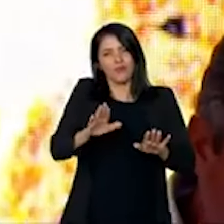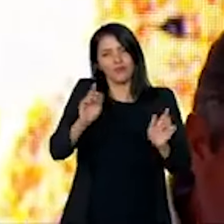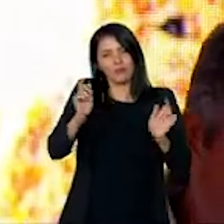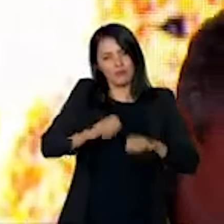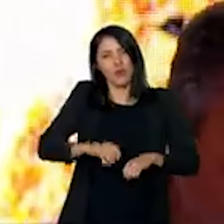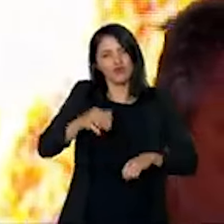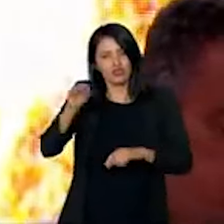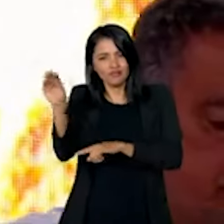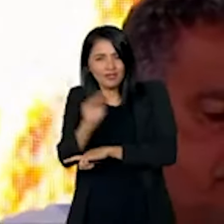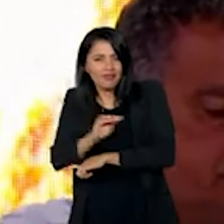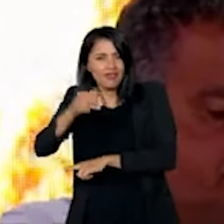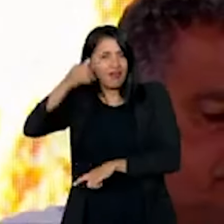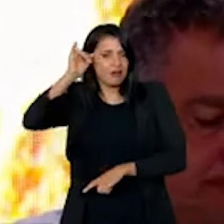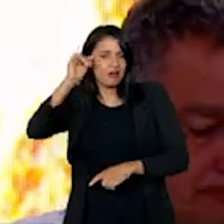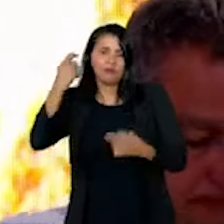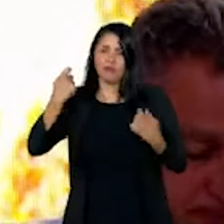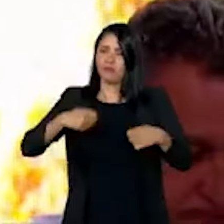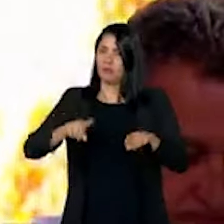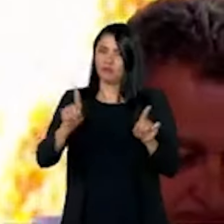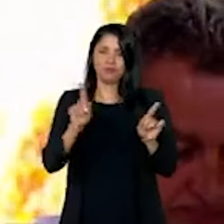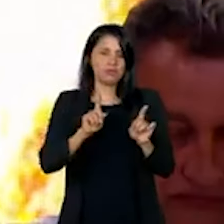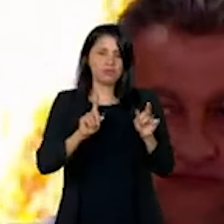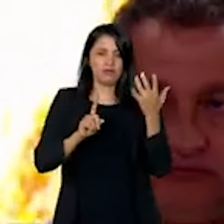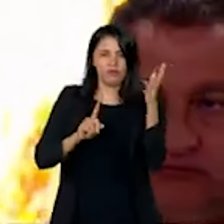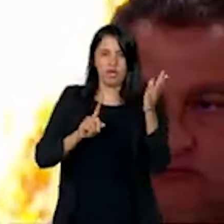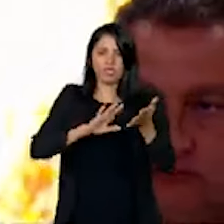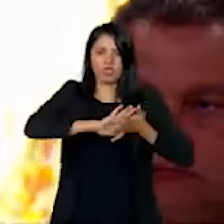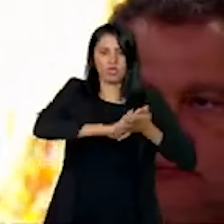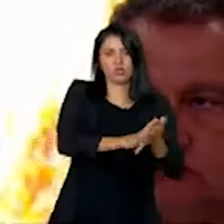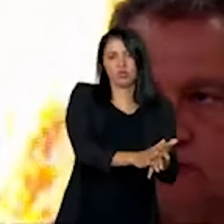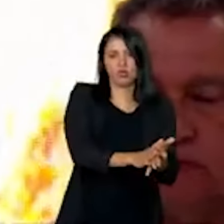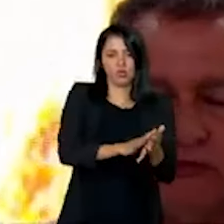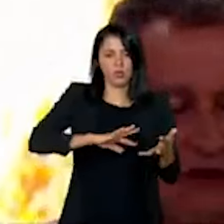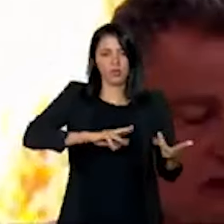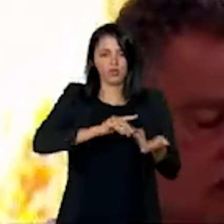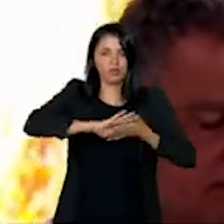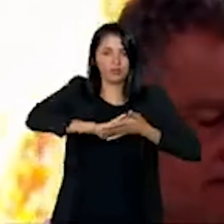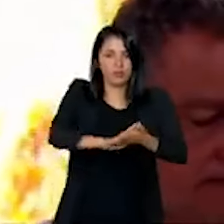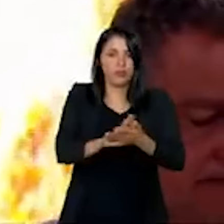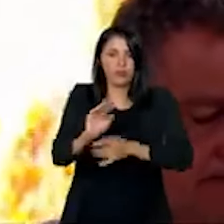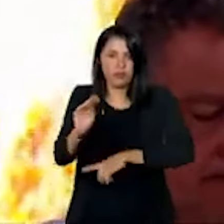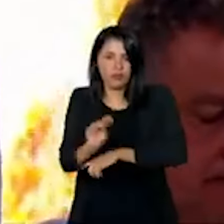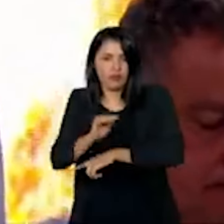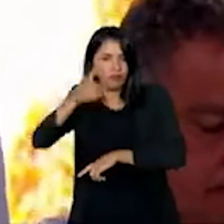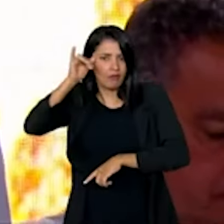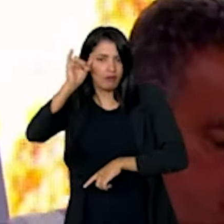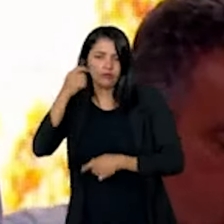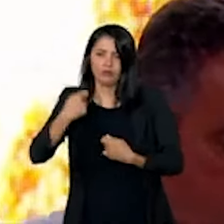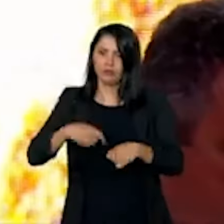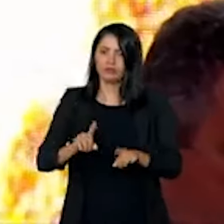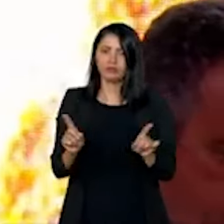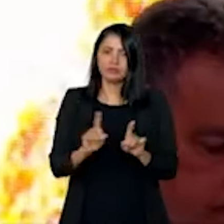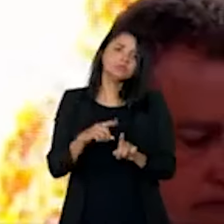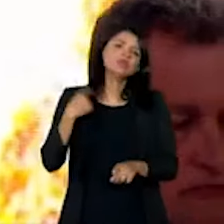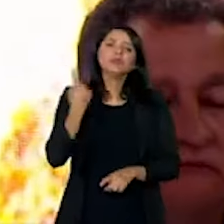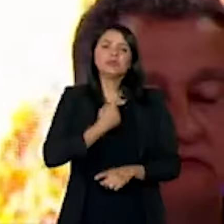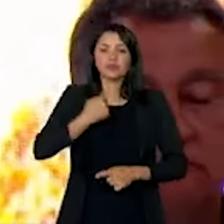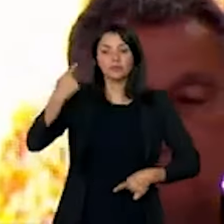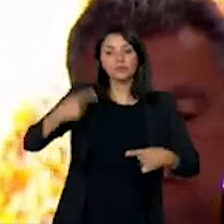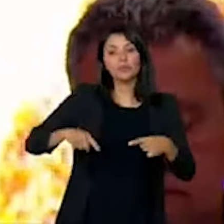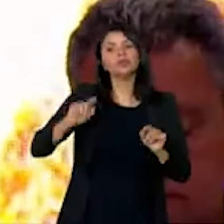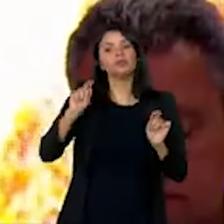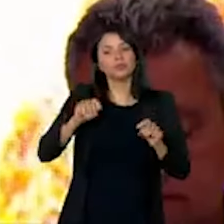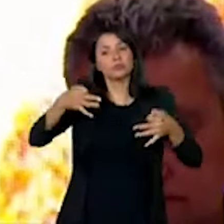criar gado, mas não precisa destruir a floresta e o nosso planeta para a gente criar. E nós, por isso, estamos tratando com